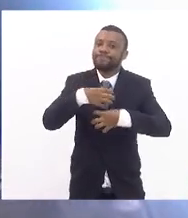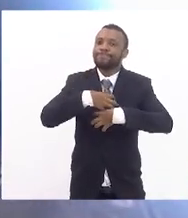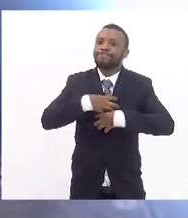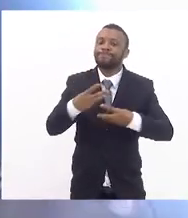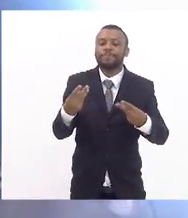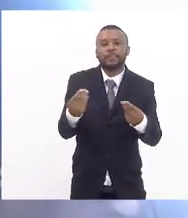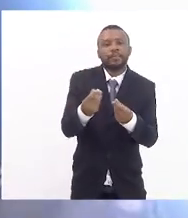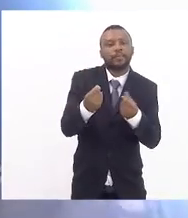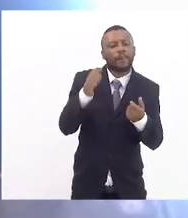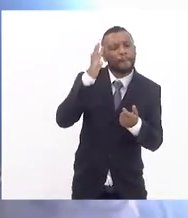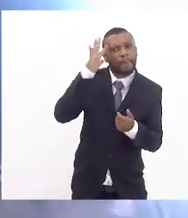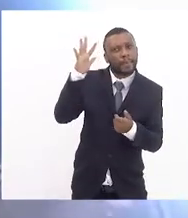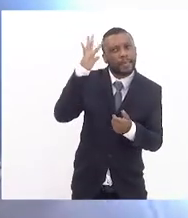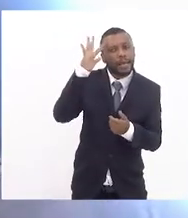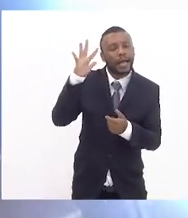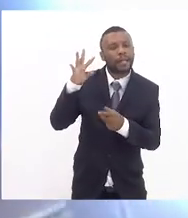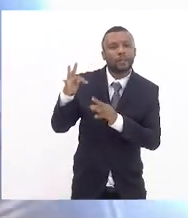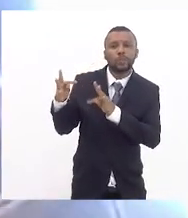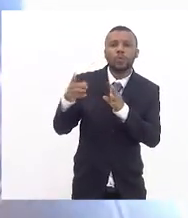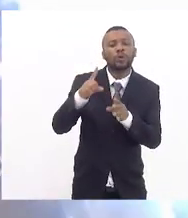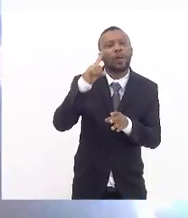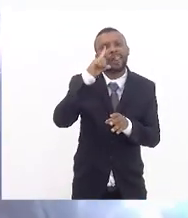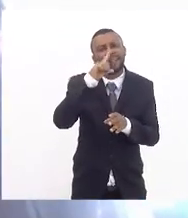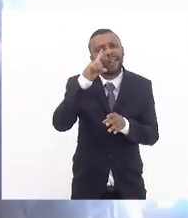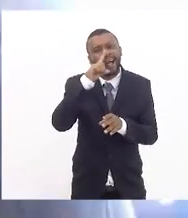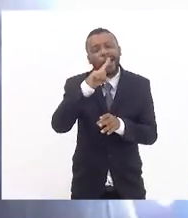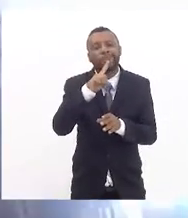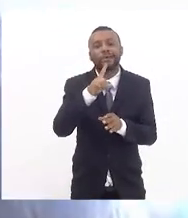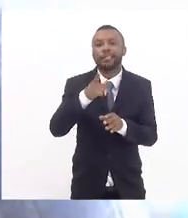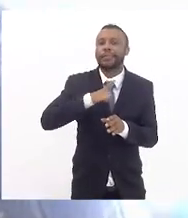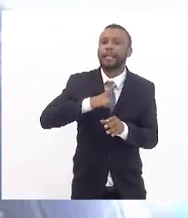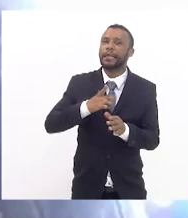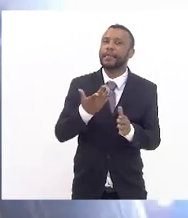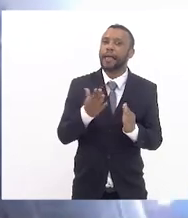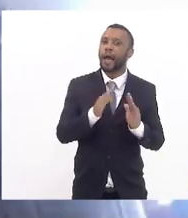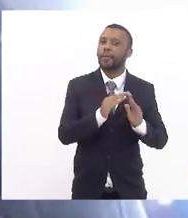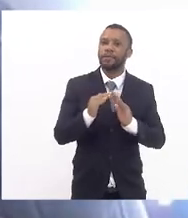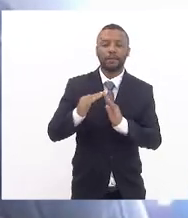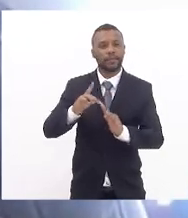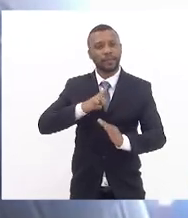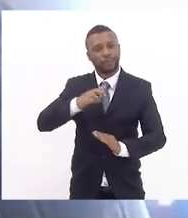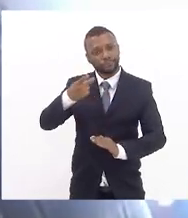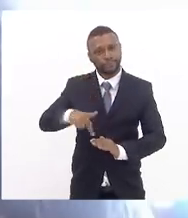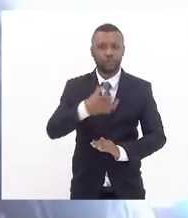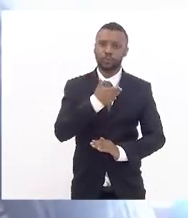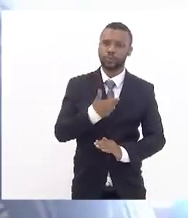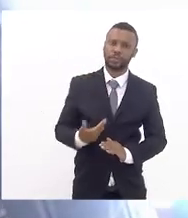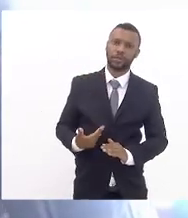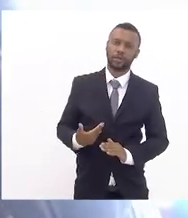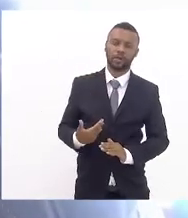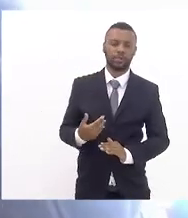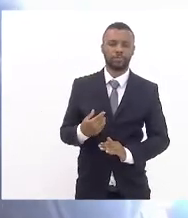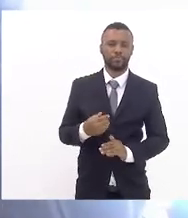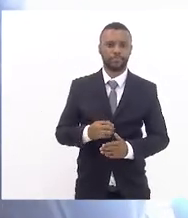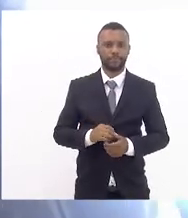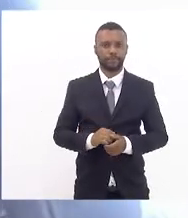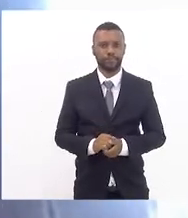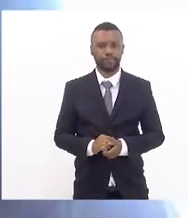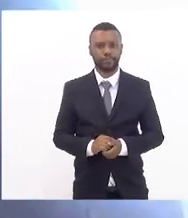pensar todo o déficit habitacional que há no nosso estado. Da conta de cerca